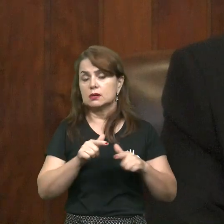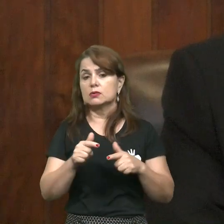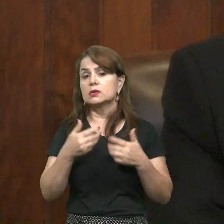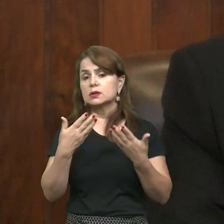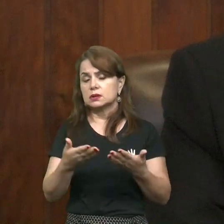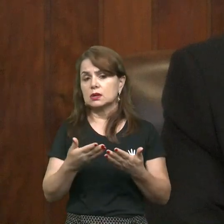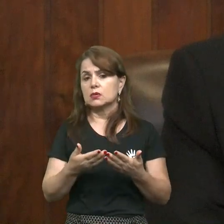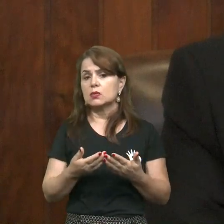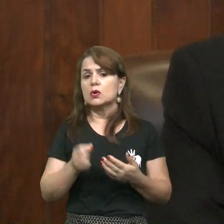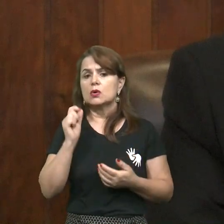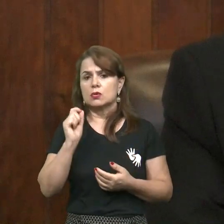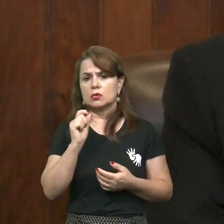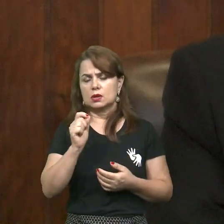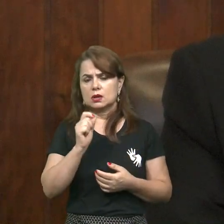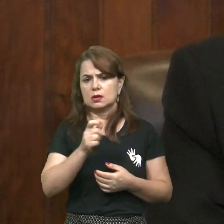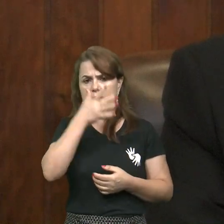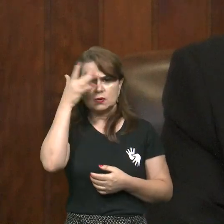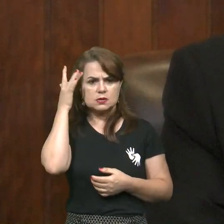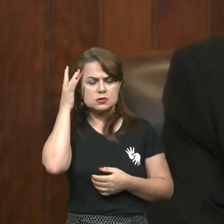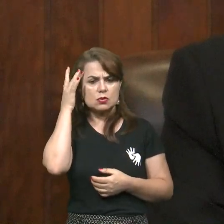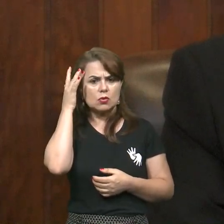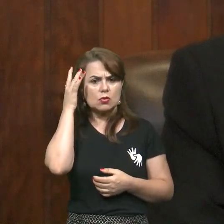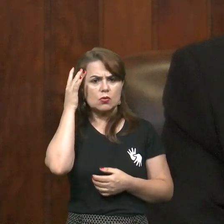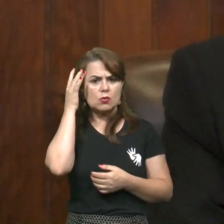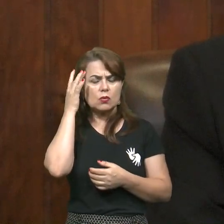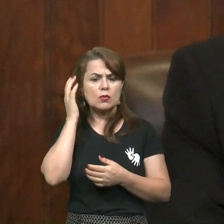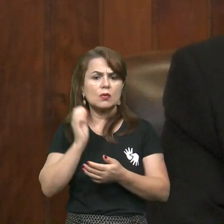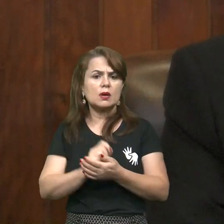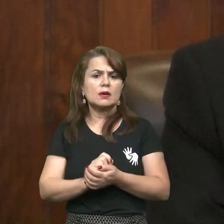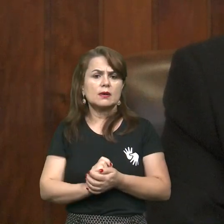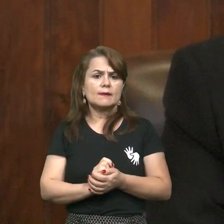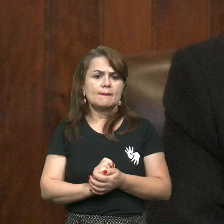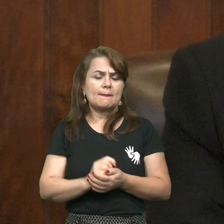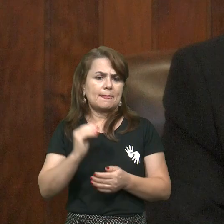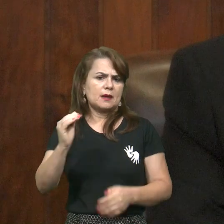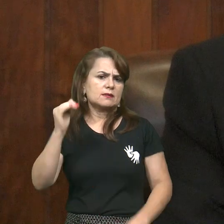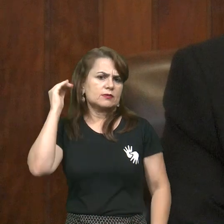sua grande maioria, os casos envolvendo alto escalão e demais